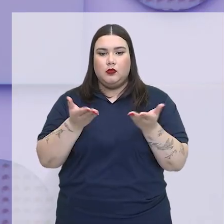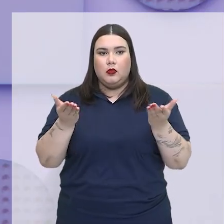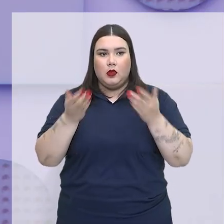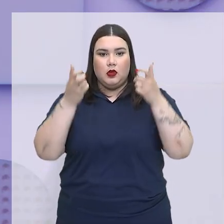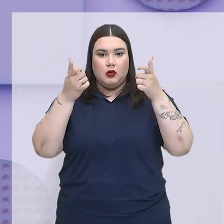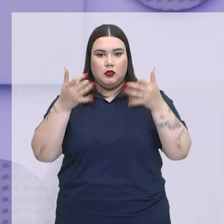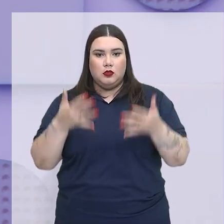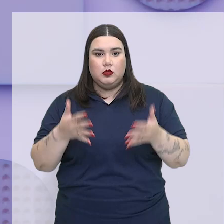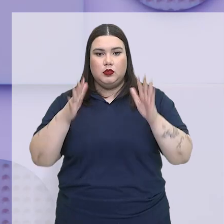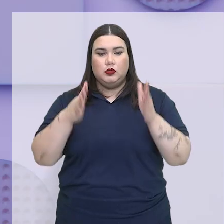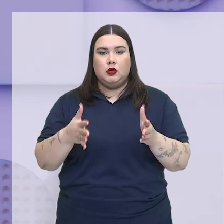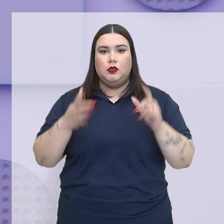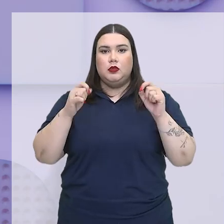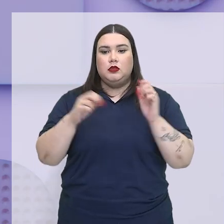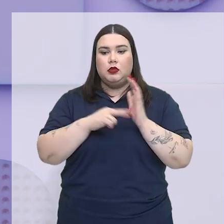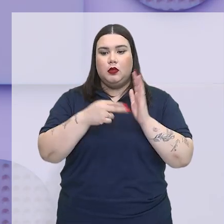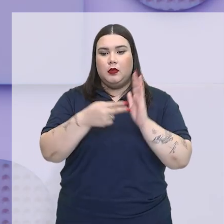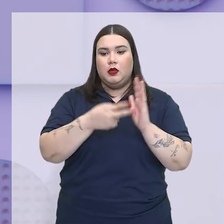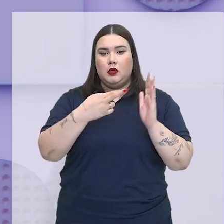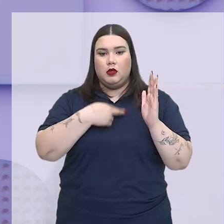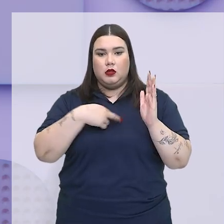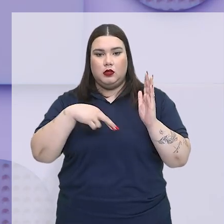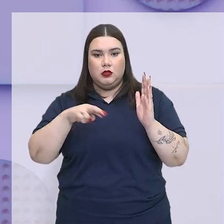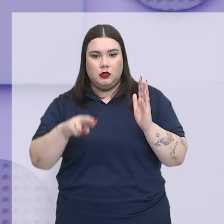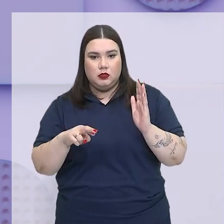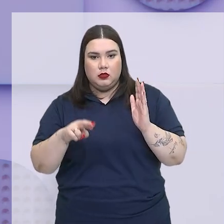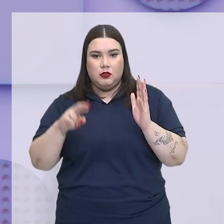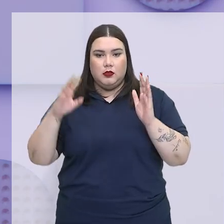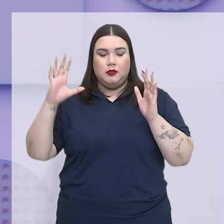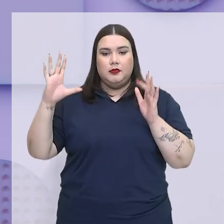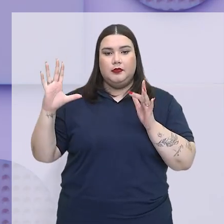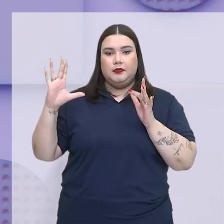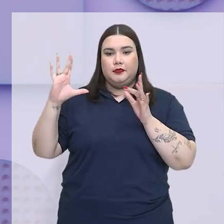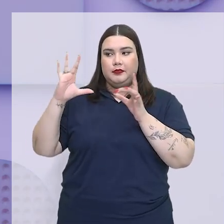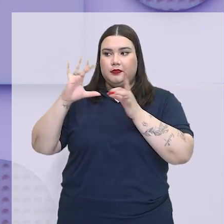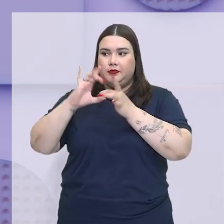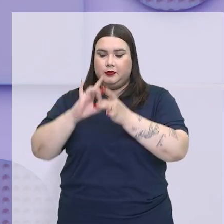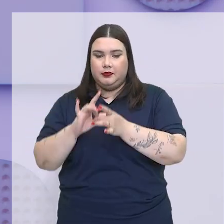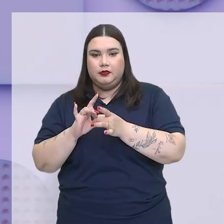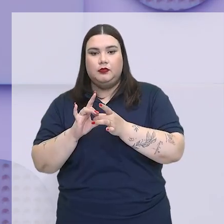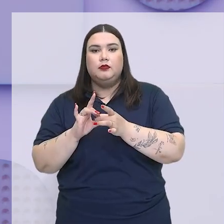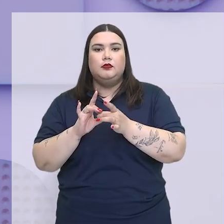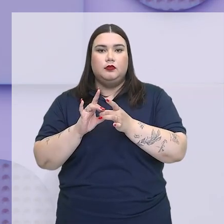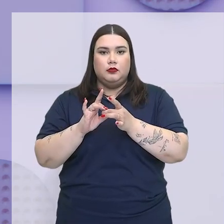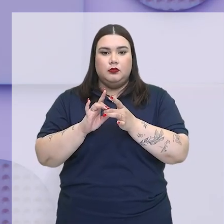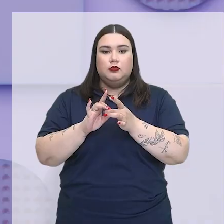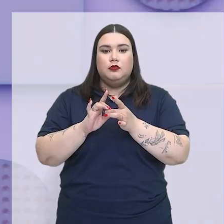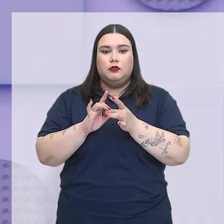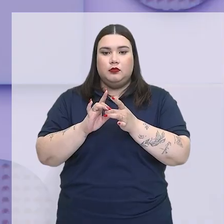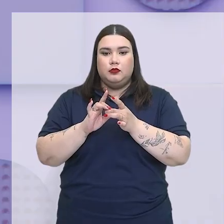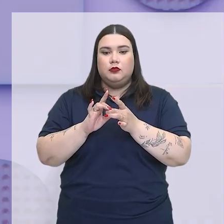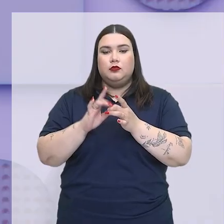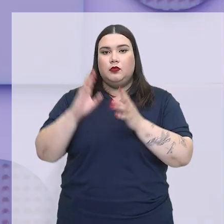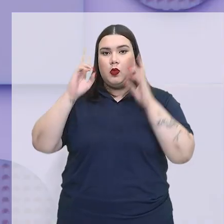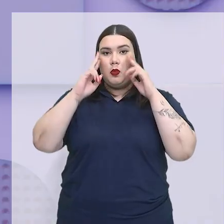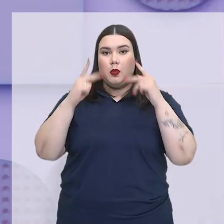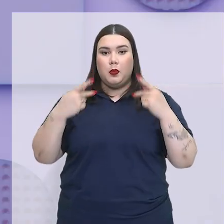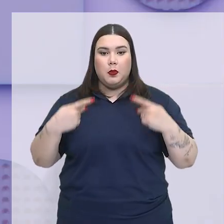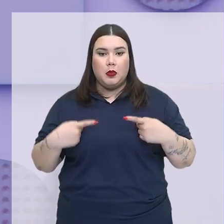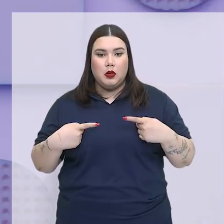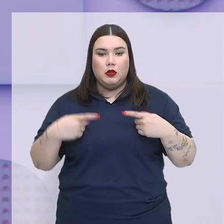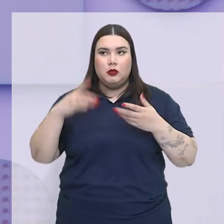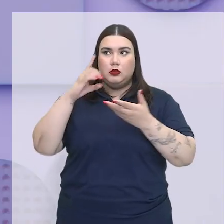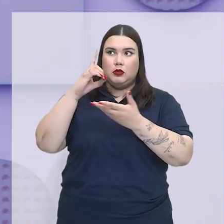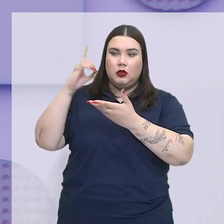então sobre o que é religião, que é o quê? O religar, a religação entre a relação do ser humano